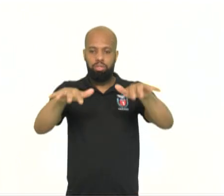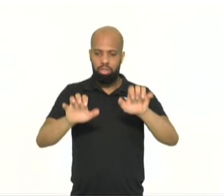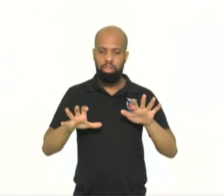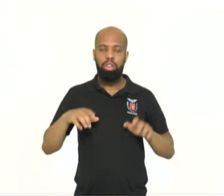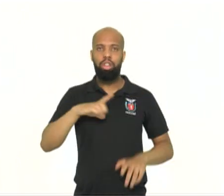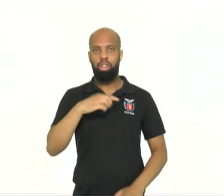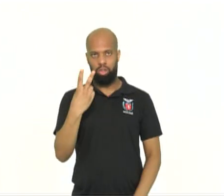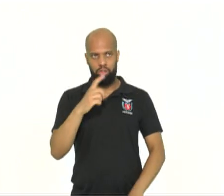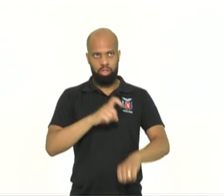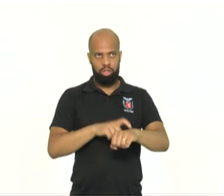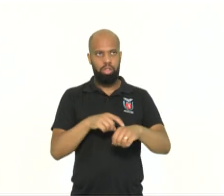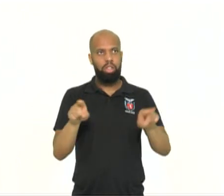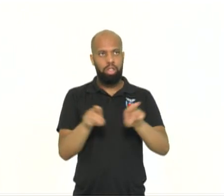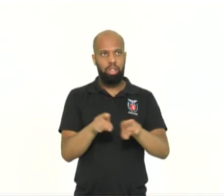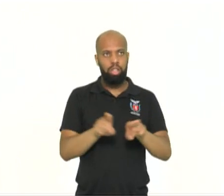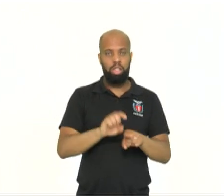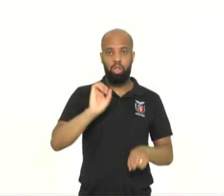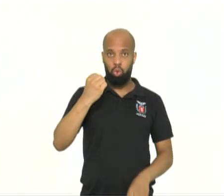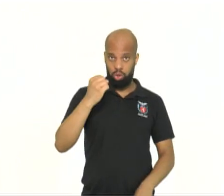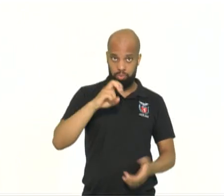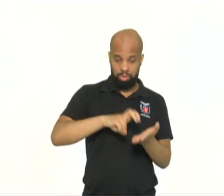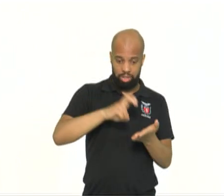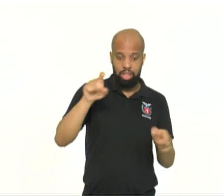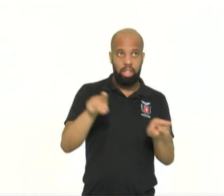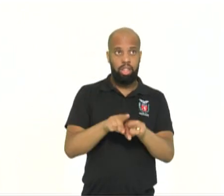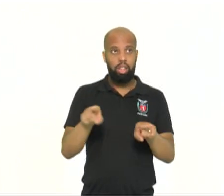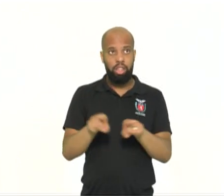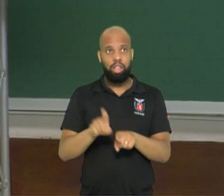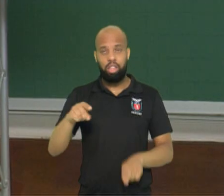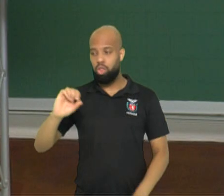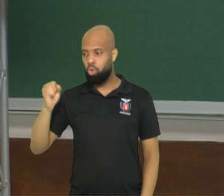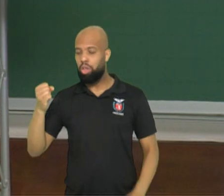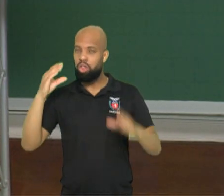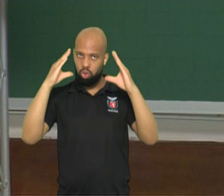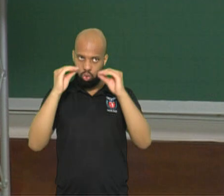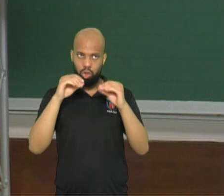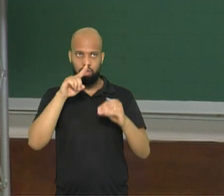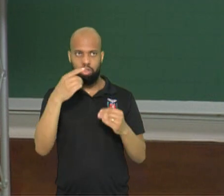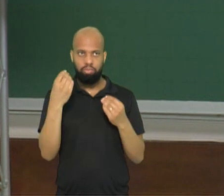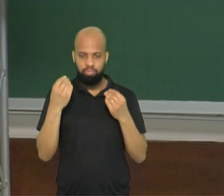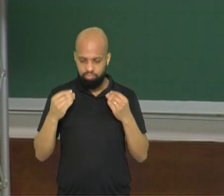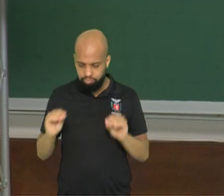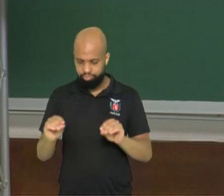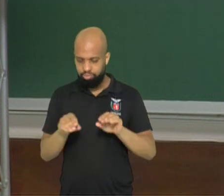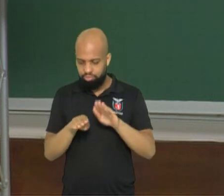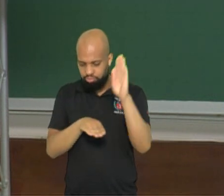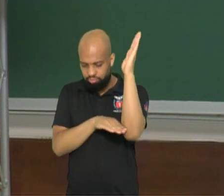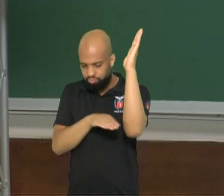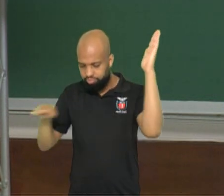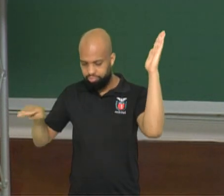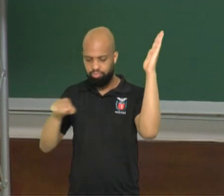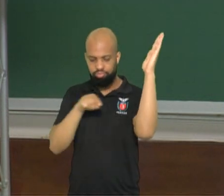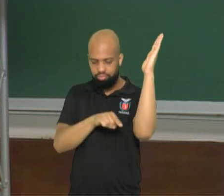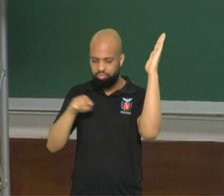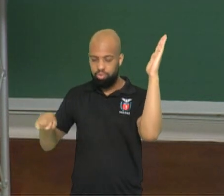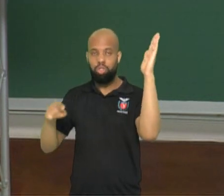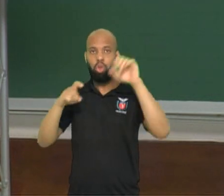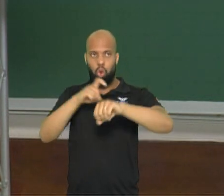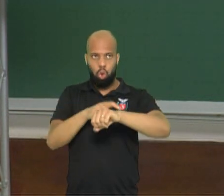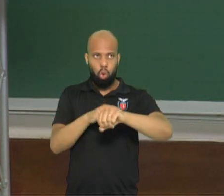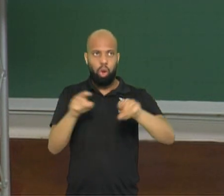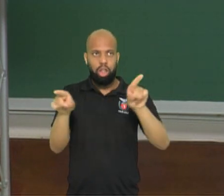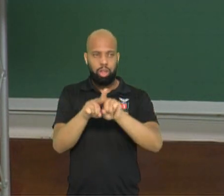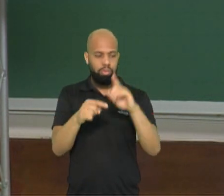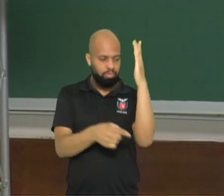marcou 0 hora, né, que é a origem do eixo cartesiano, você marcou às 2 horas, às 8, às 14 e às 20.